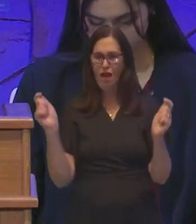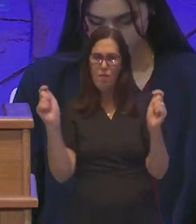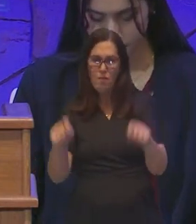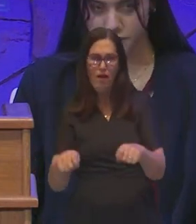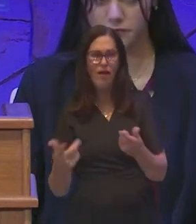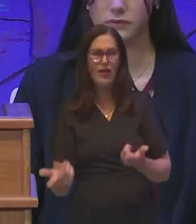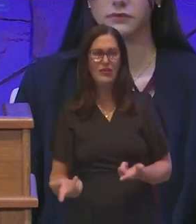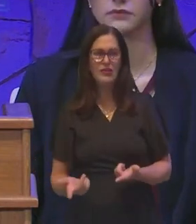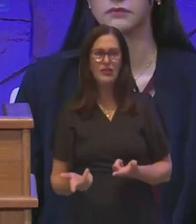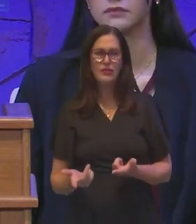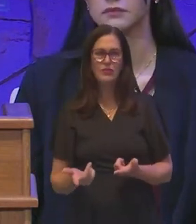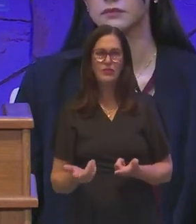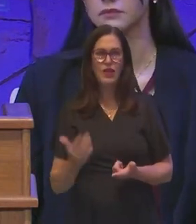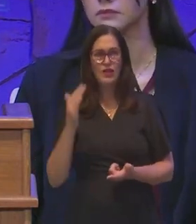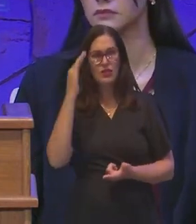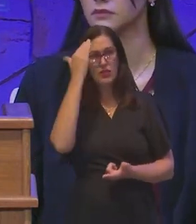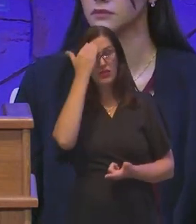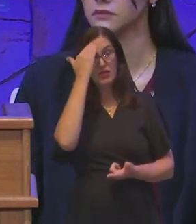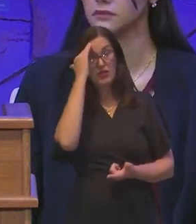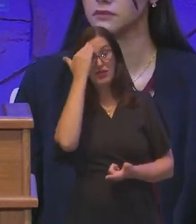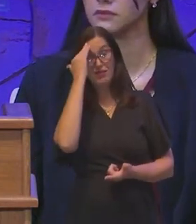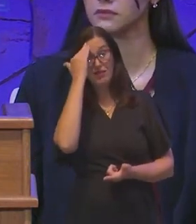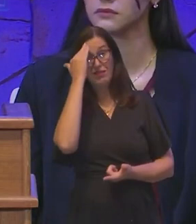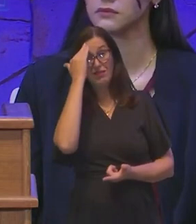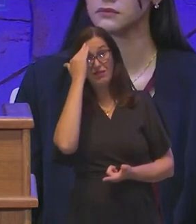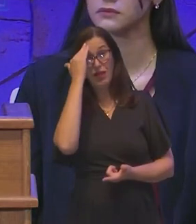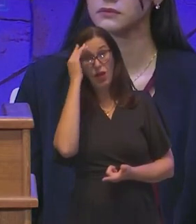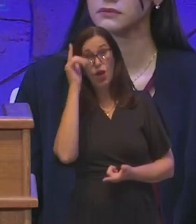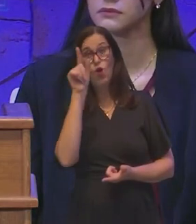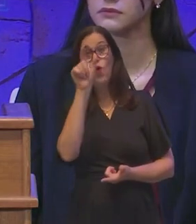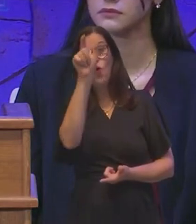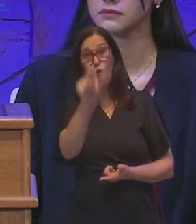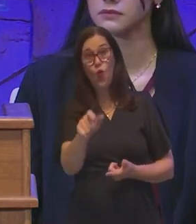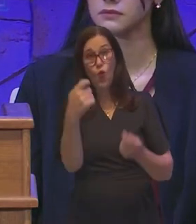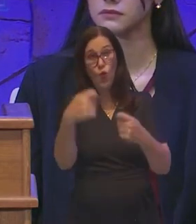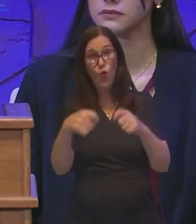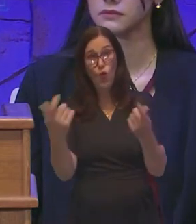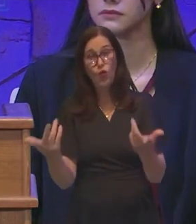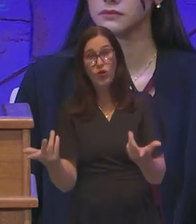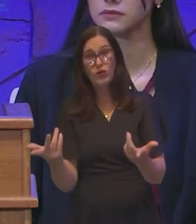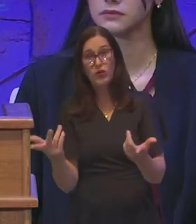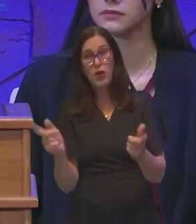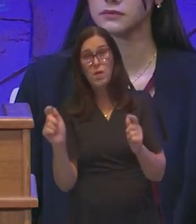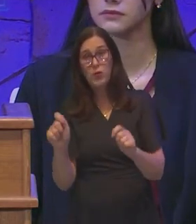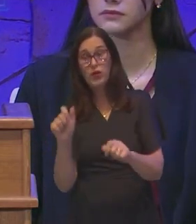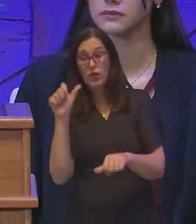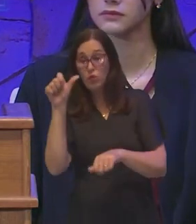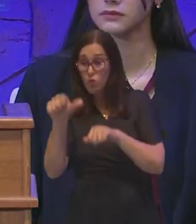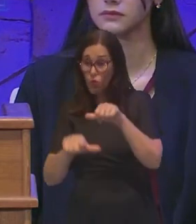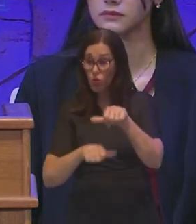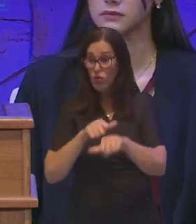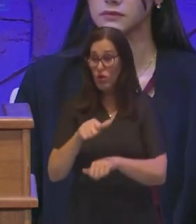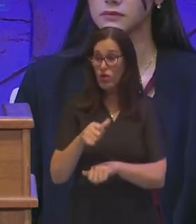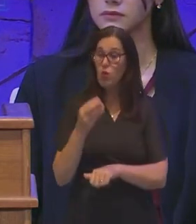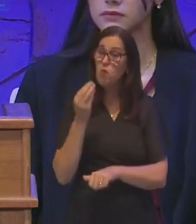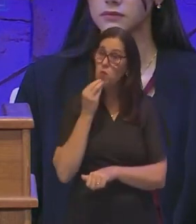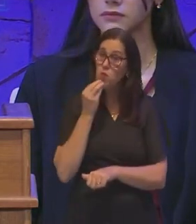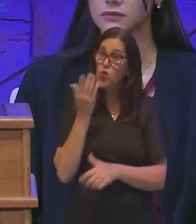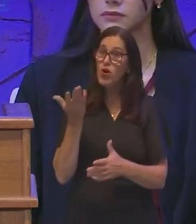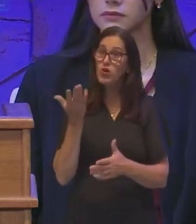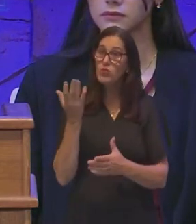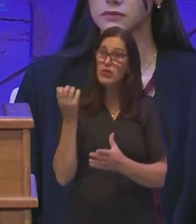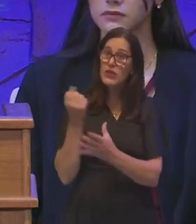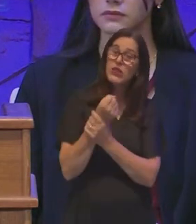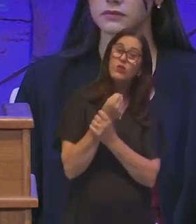capaz de entender a necessidade de uma possível mudança para a